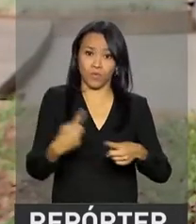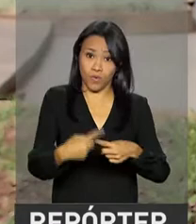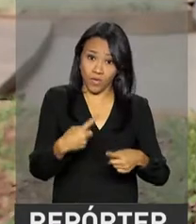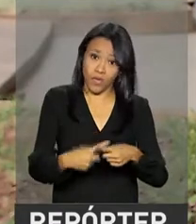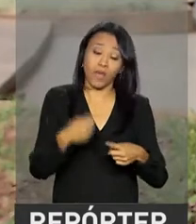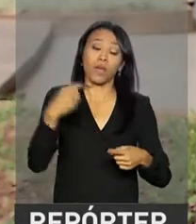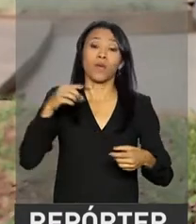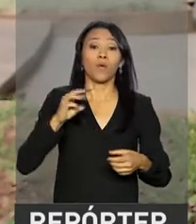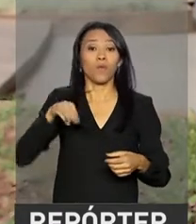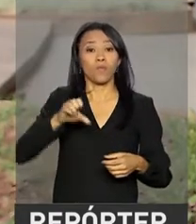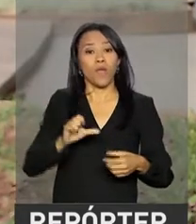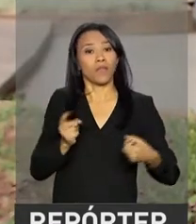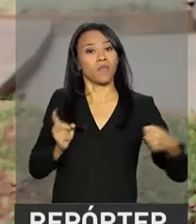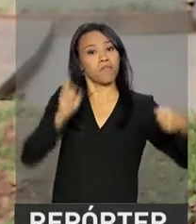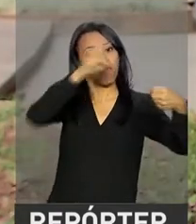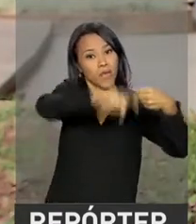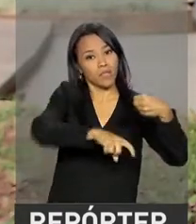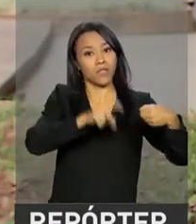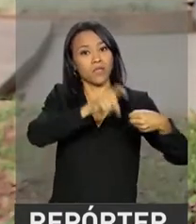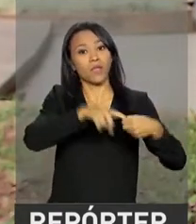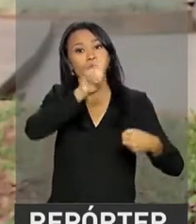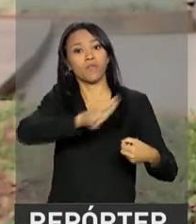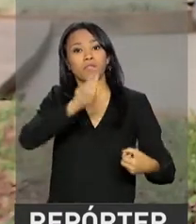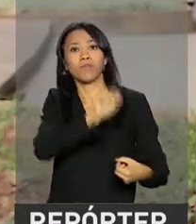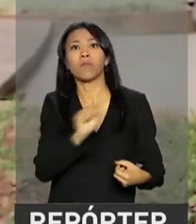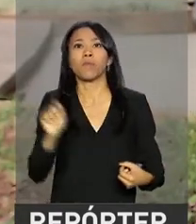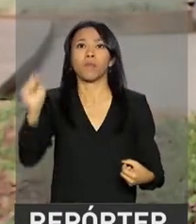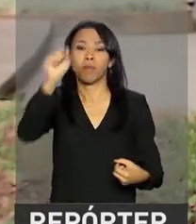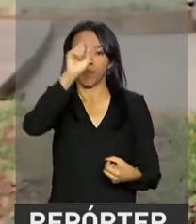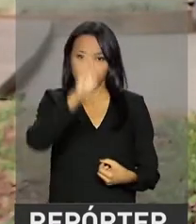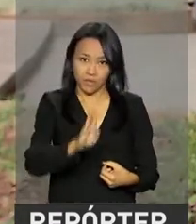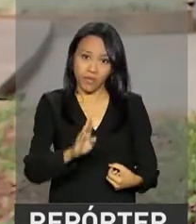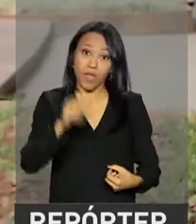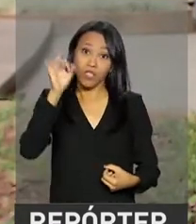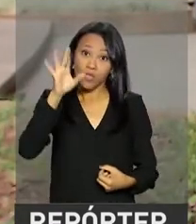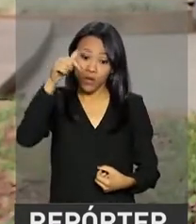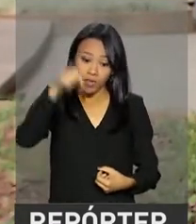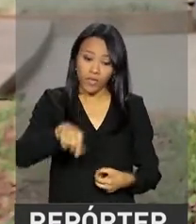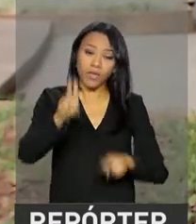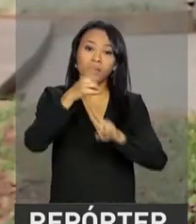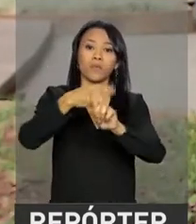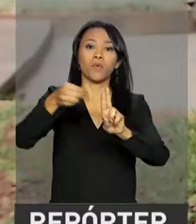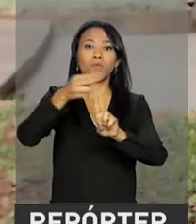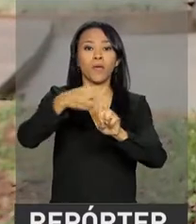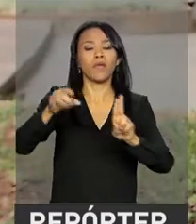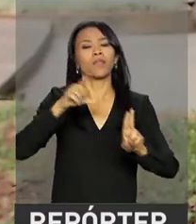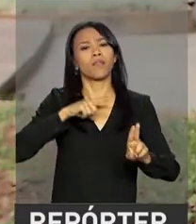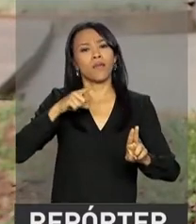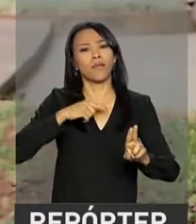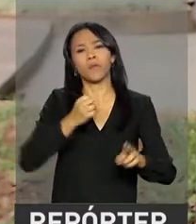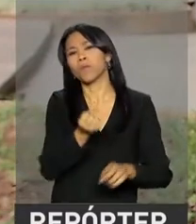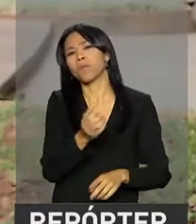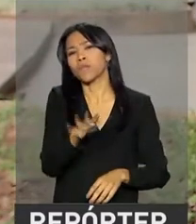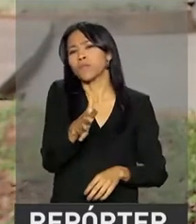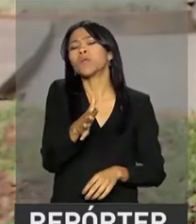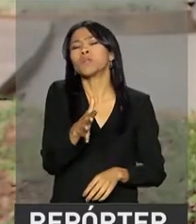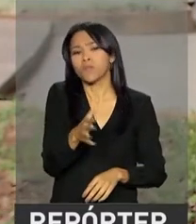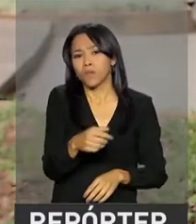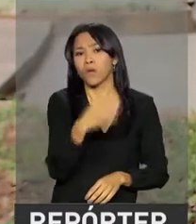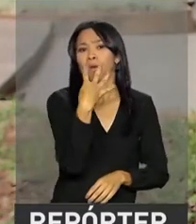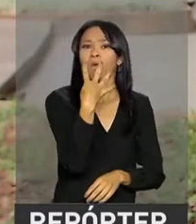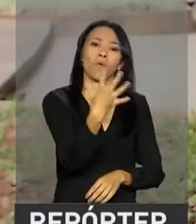parcerias com universidades em todo o país só aqui na unb são atendidos pelo menos